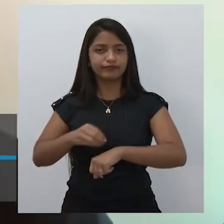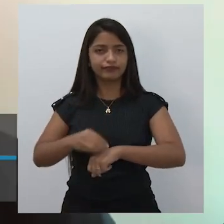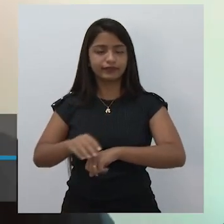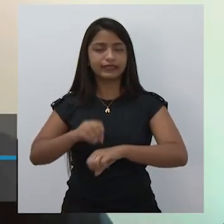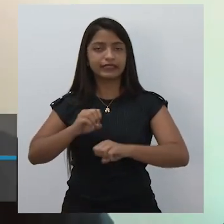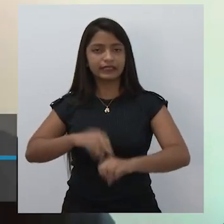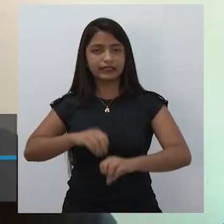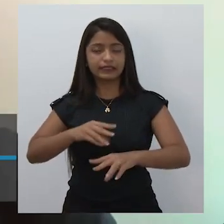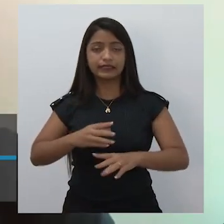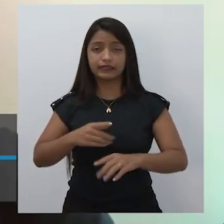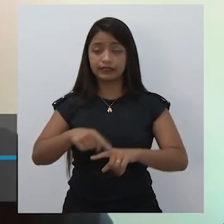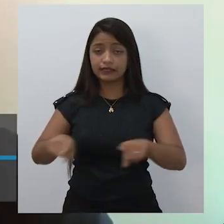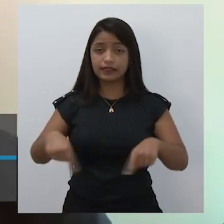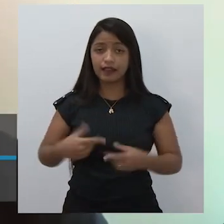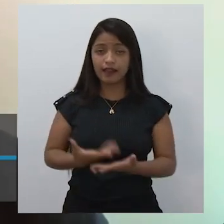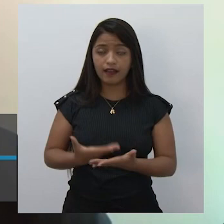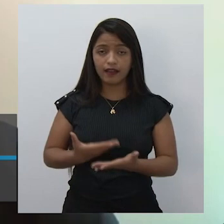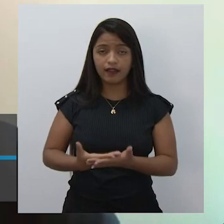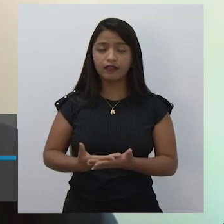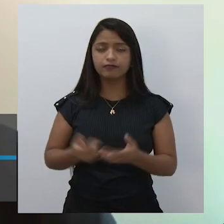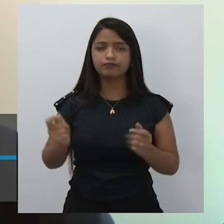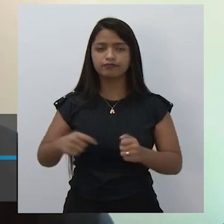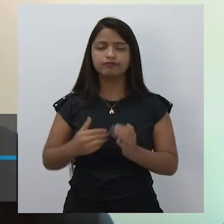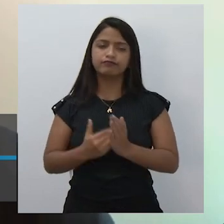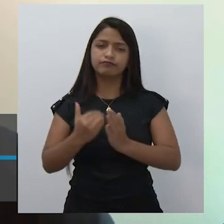dentro da sala de aula, né?